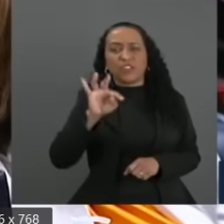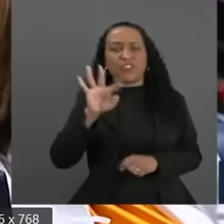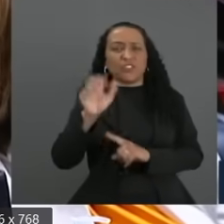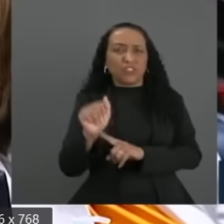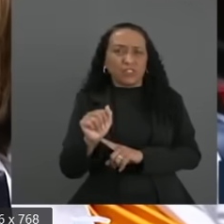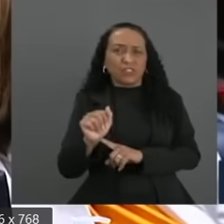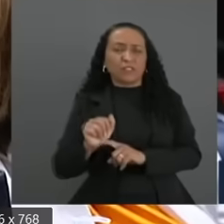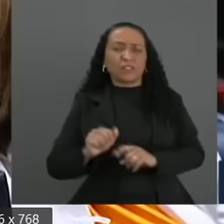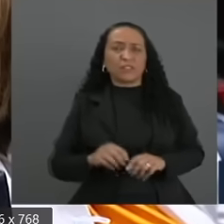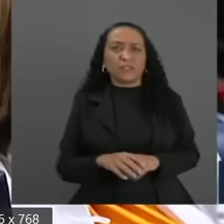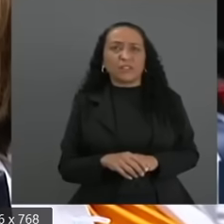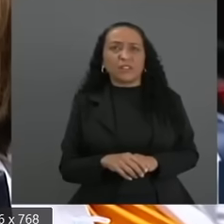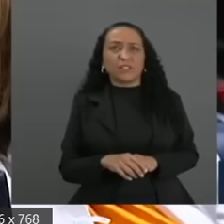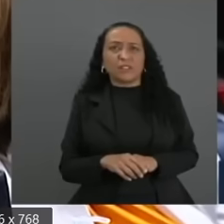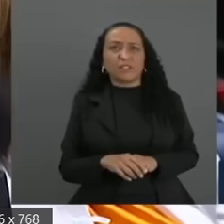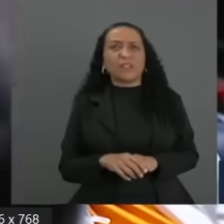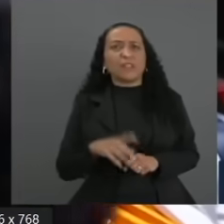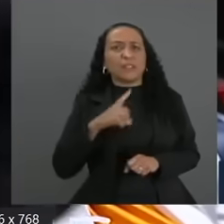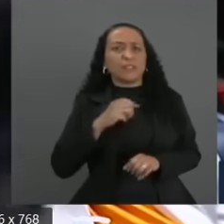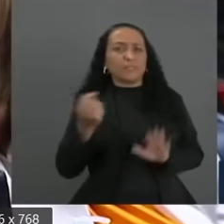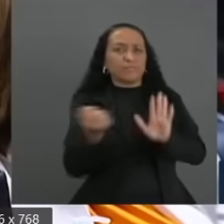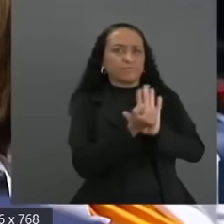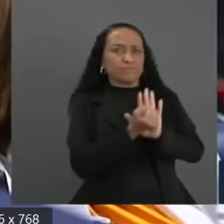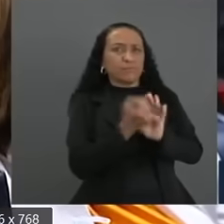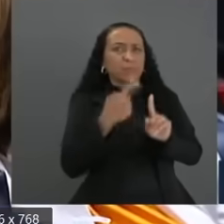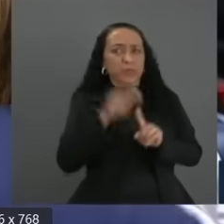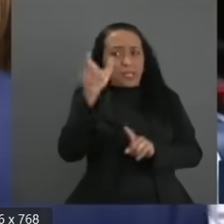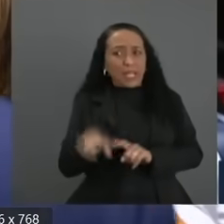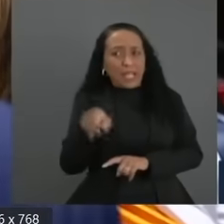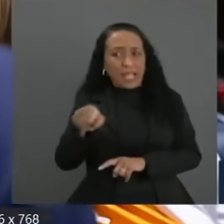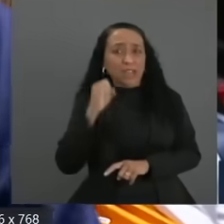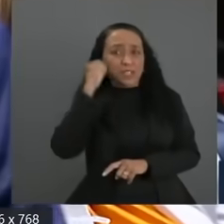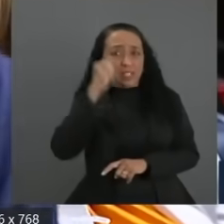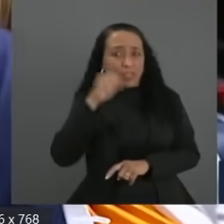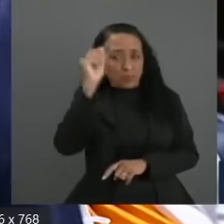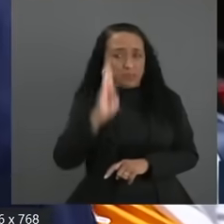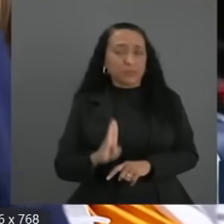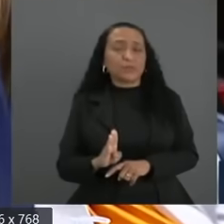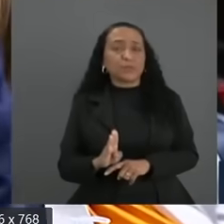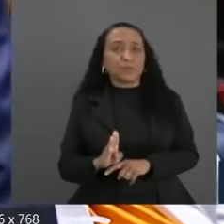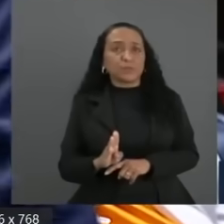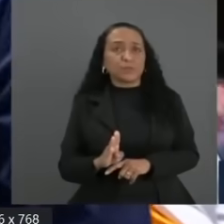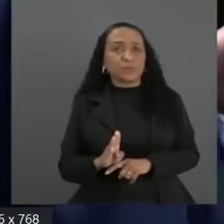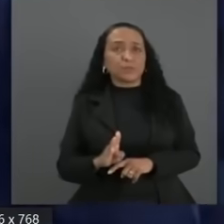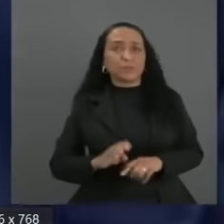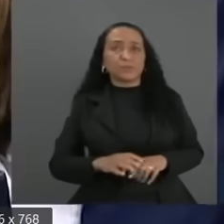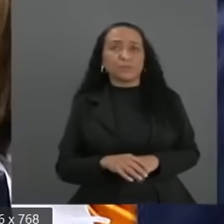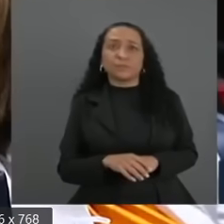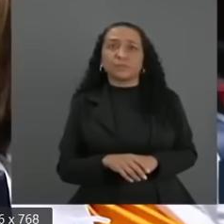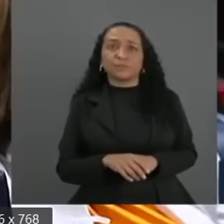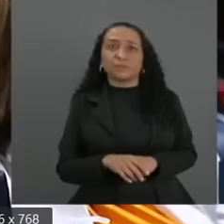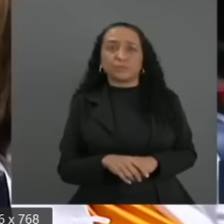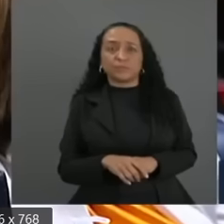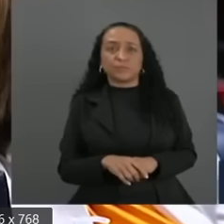indivíduo tem um simbolismo, porque esse indivíduo é um senador da República.